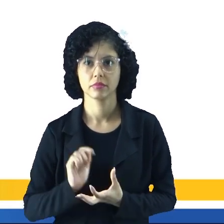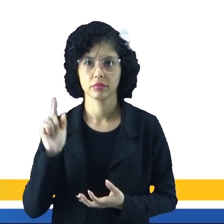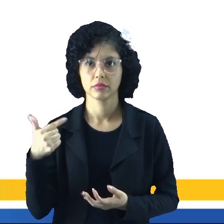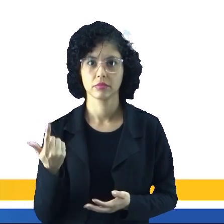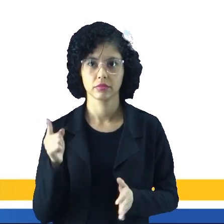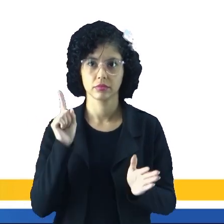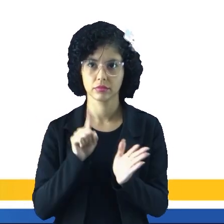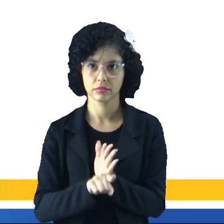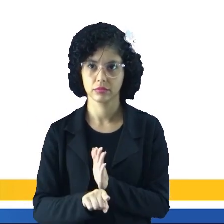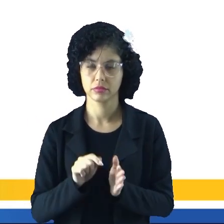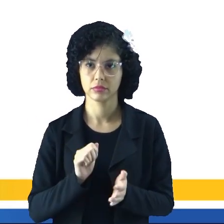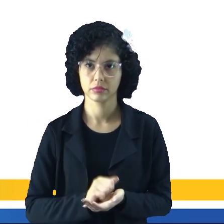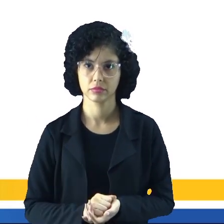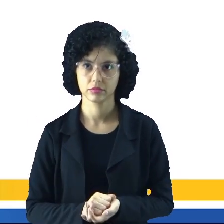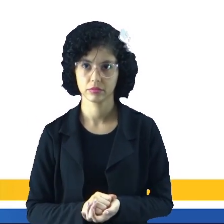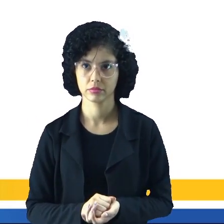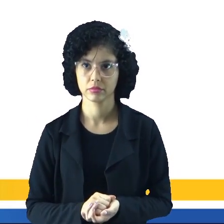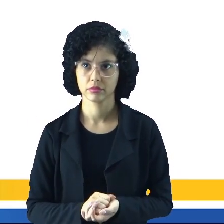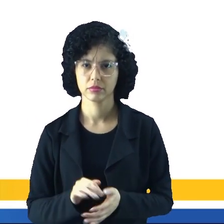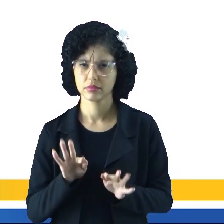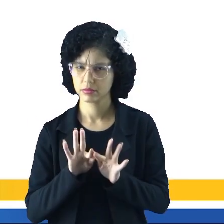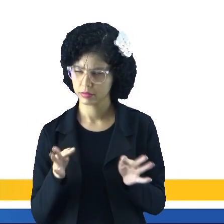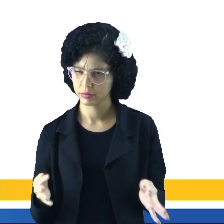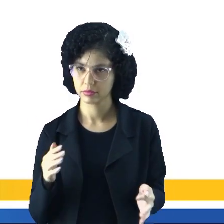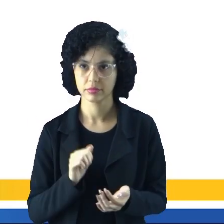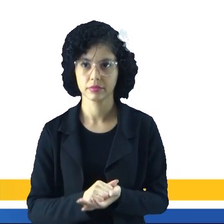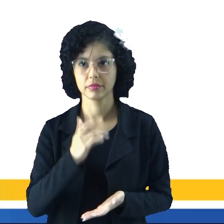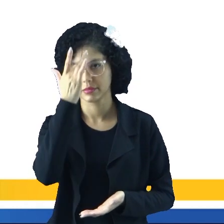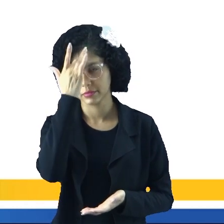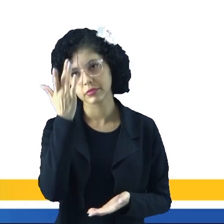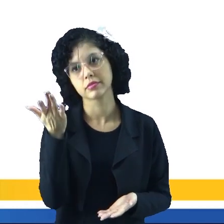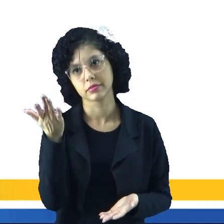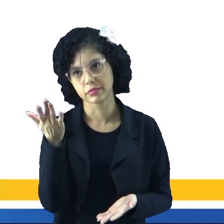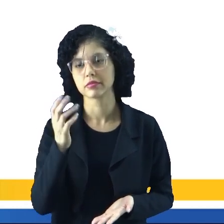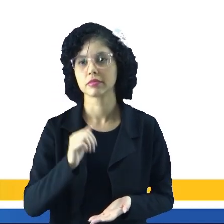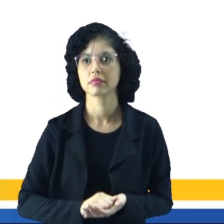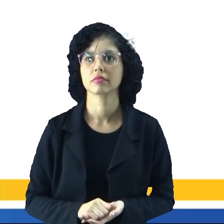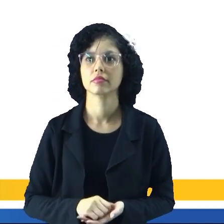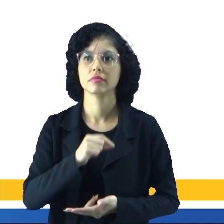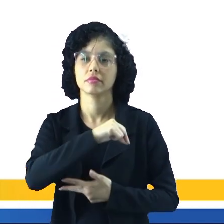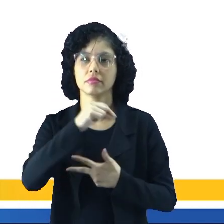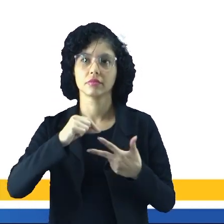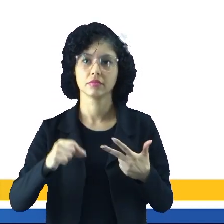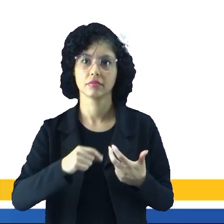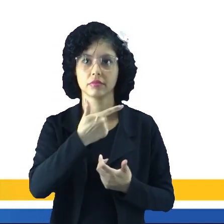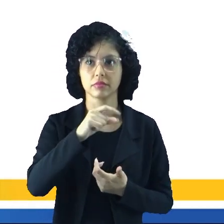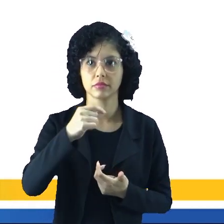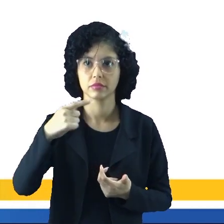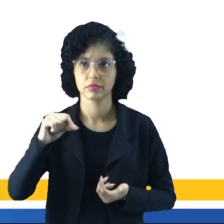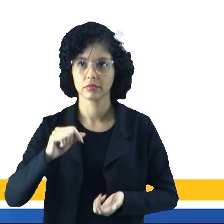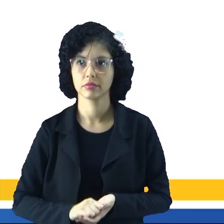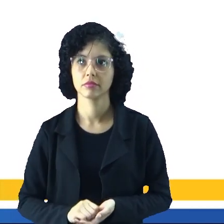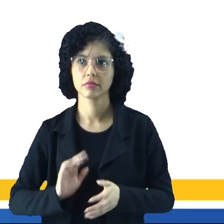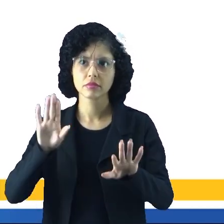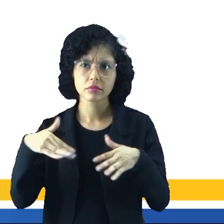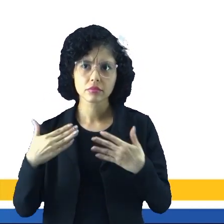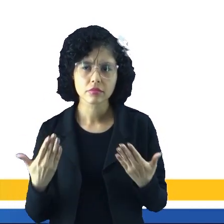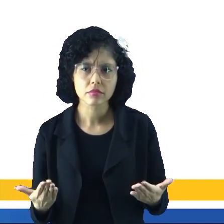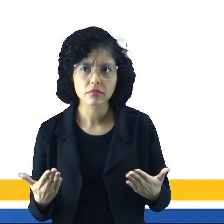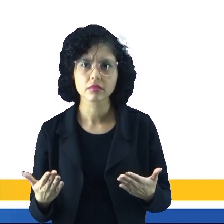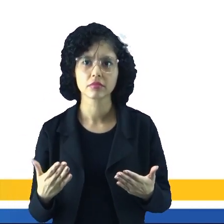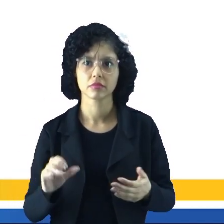Próxima questão de revisão, bem simples, ó, bem fácil, pessoal. Enem de 2020. Por